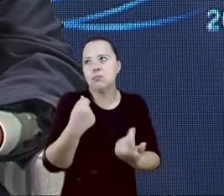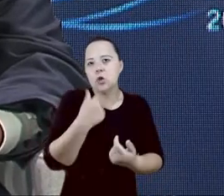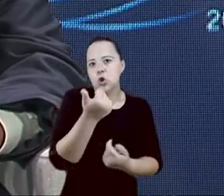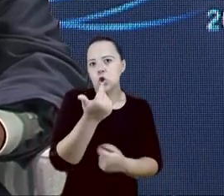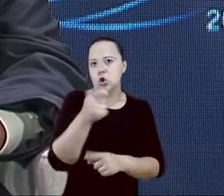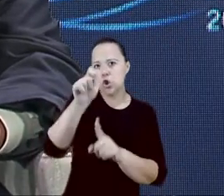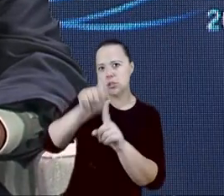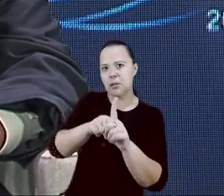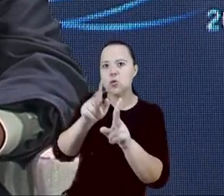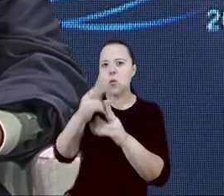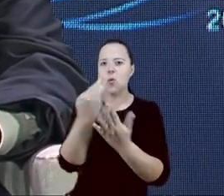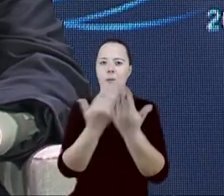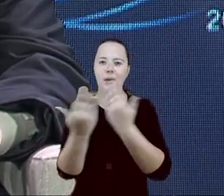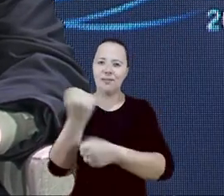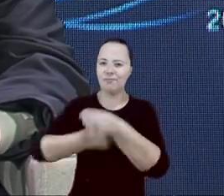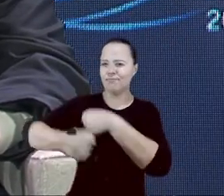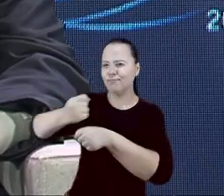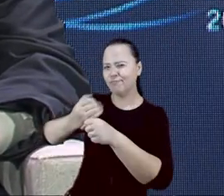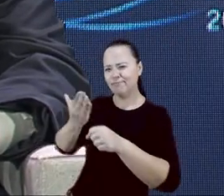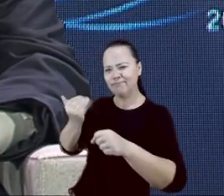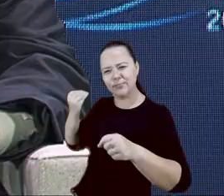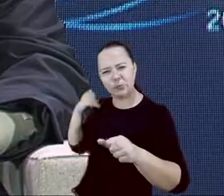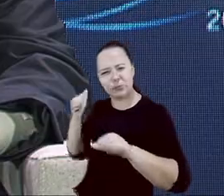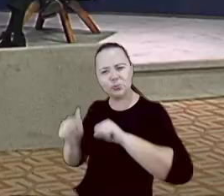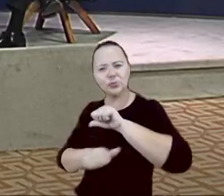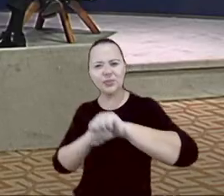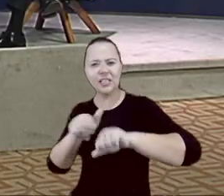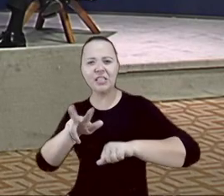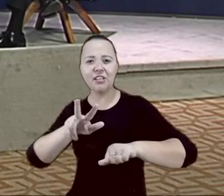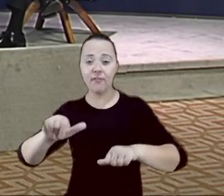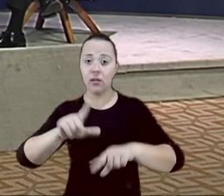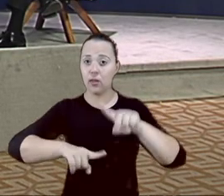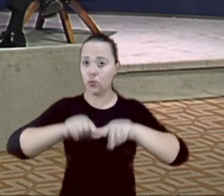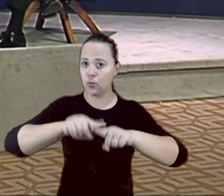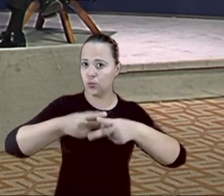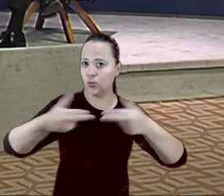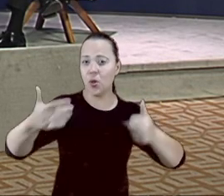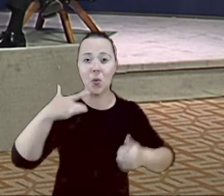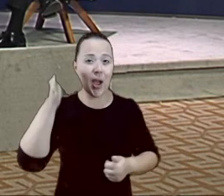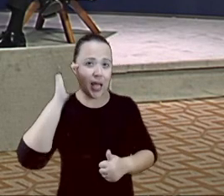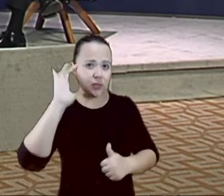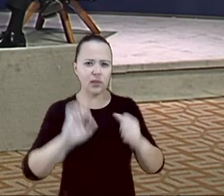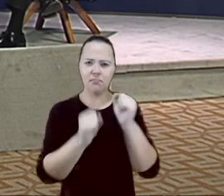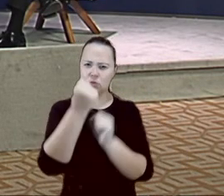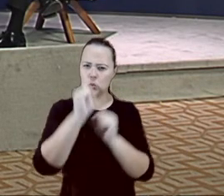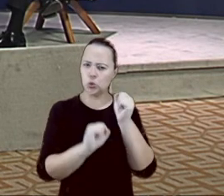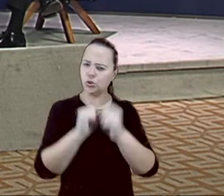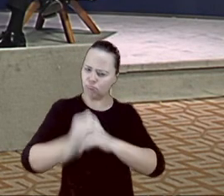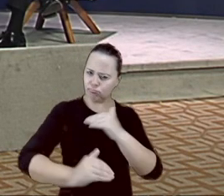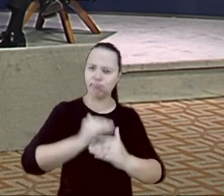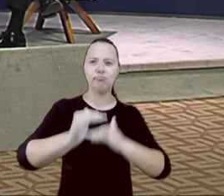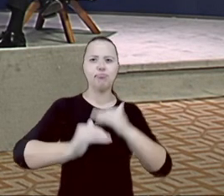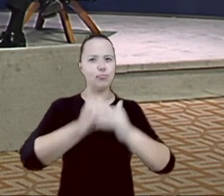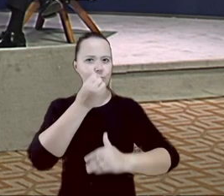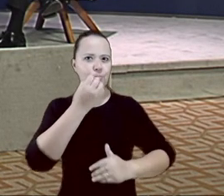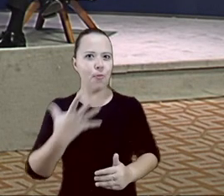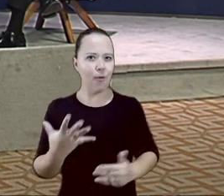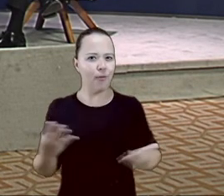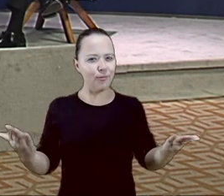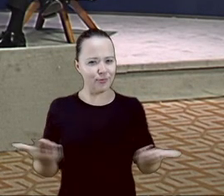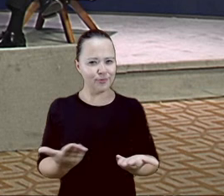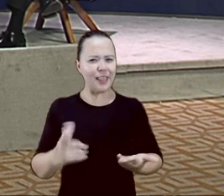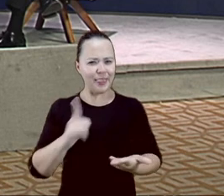viu lá atrás né de saída de recursos e acho que indústria desenvolveu bastante também a indústria hoje em dia tem vários